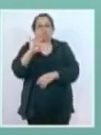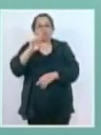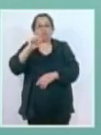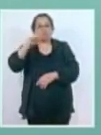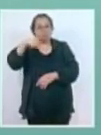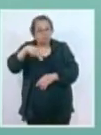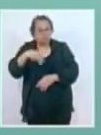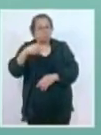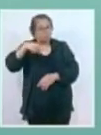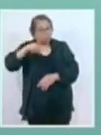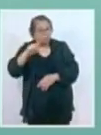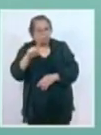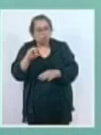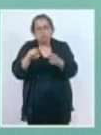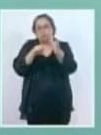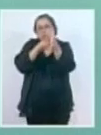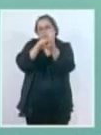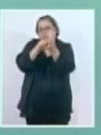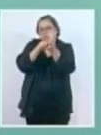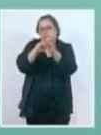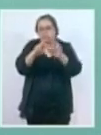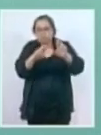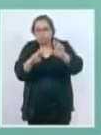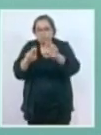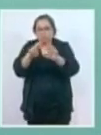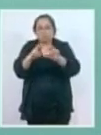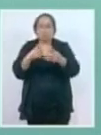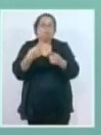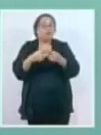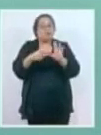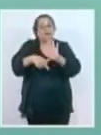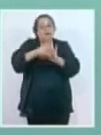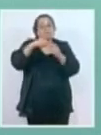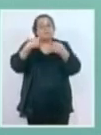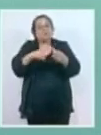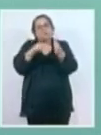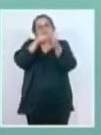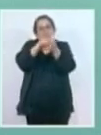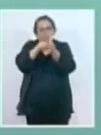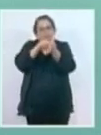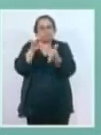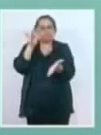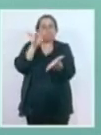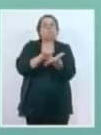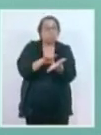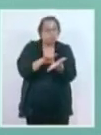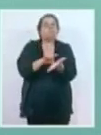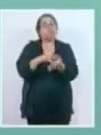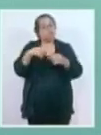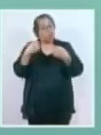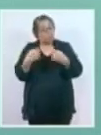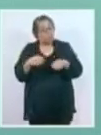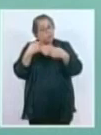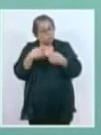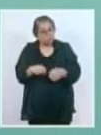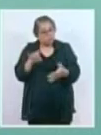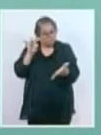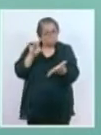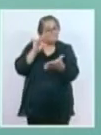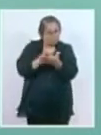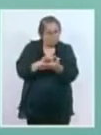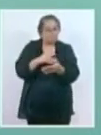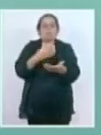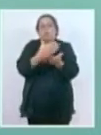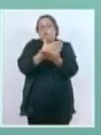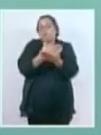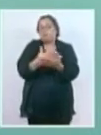tenha previsão legal, não se pode instalar algo sem que haja uma comprovação da necessidade a partir de uma